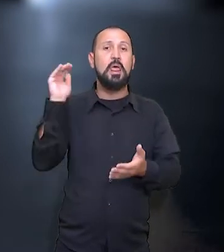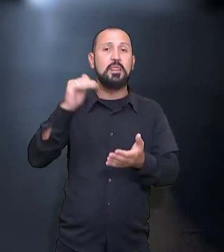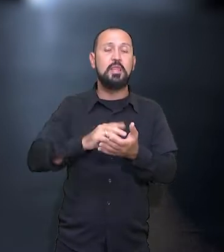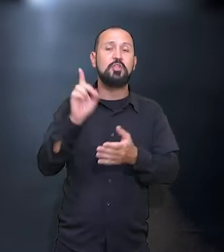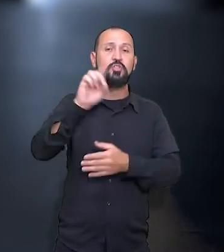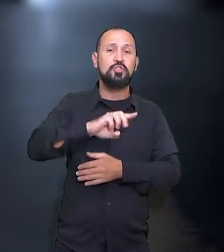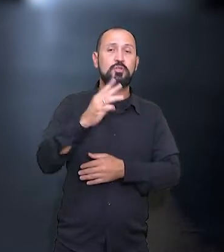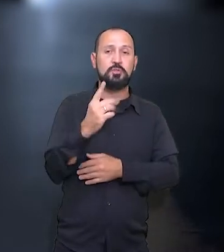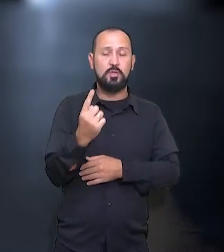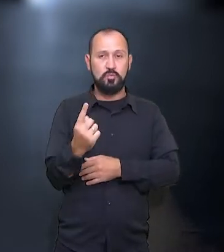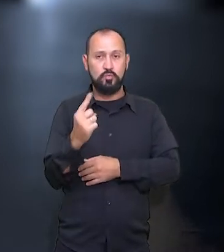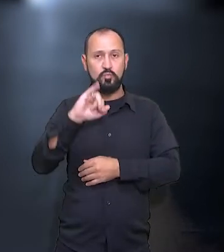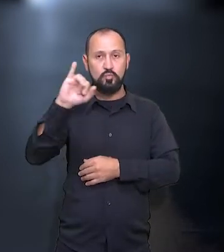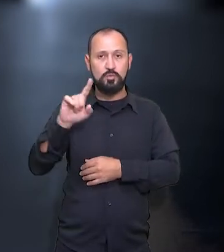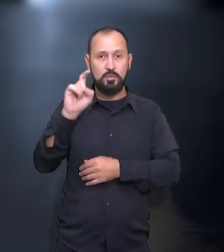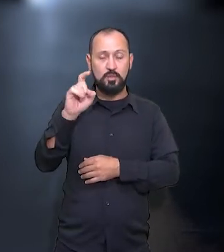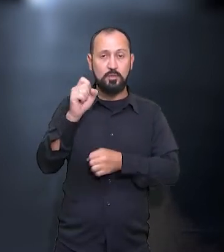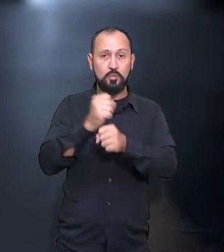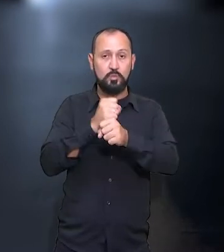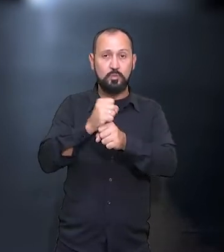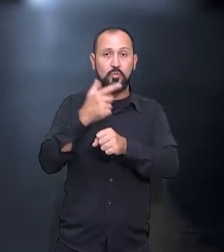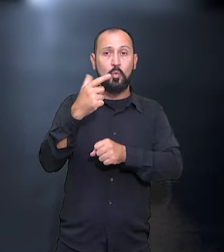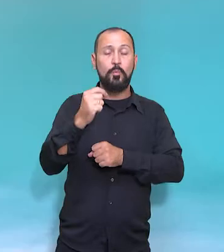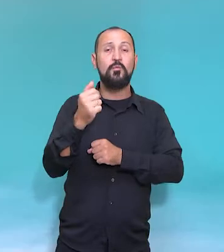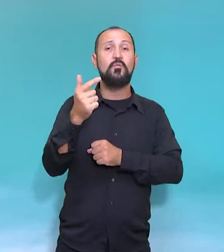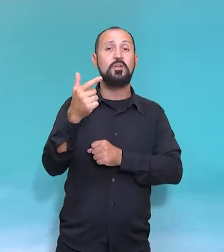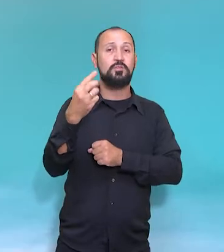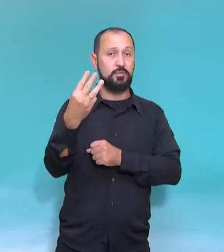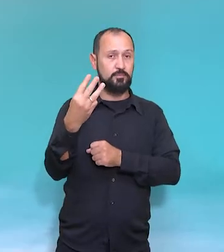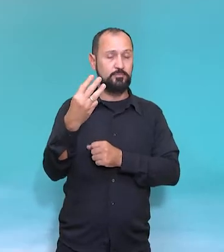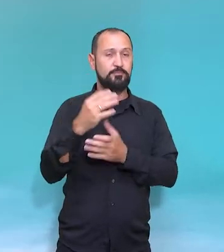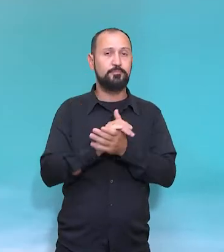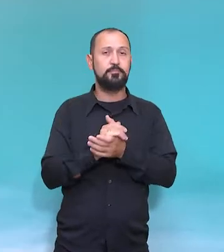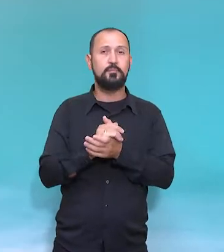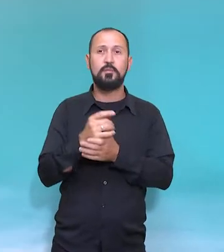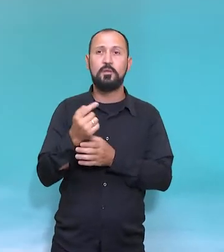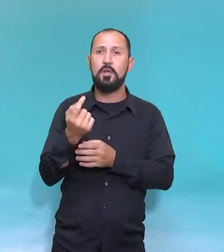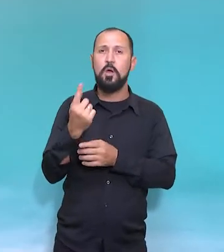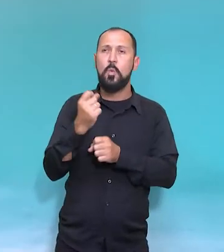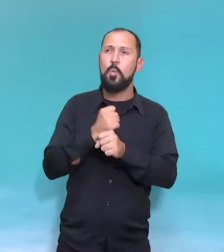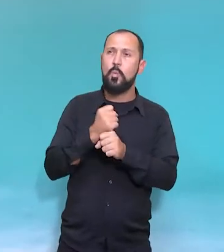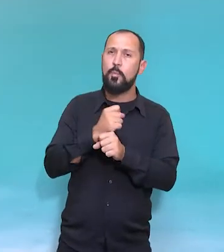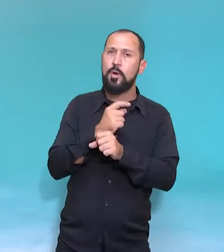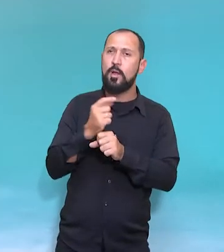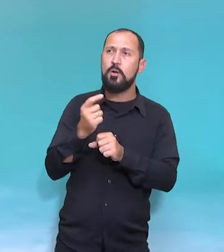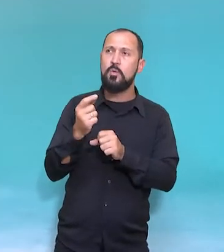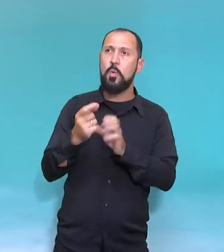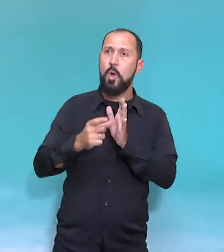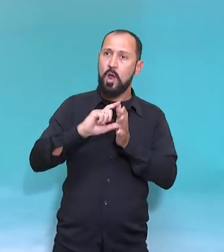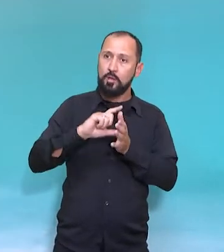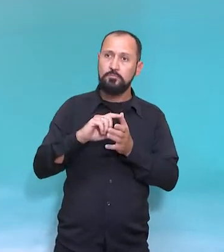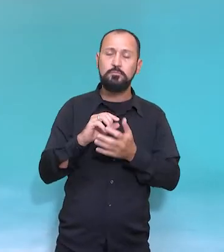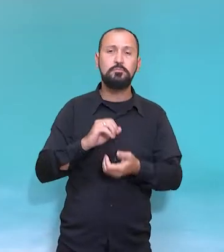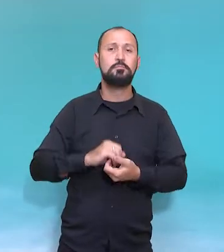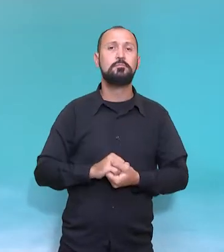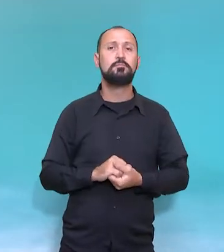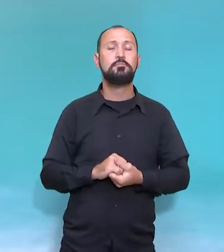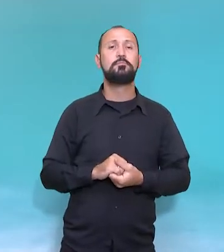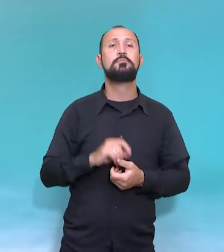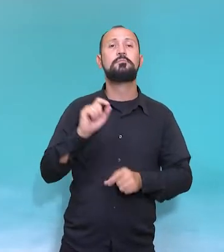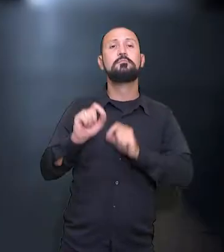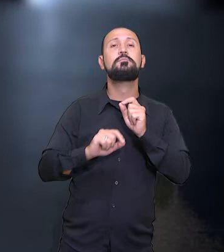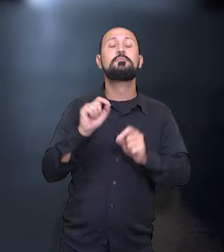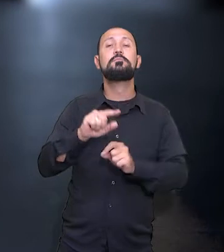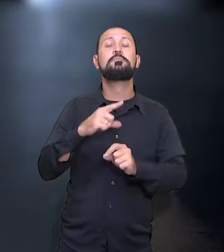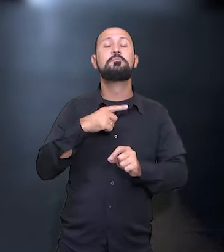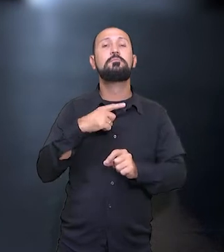O prazo é 31 de janeiro de 2023, a criação do SERP. Pouco menos de um ano, né? Pouco menos de um